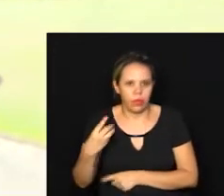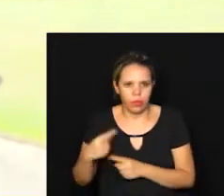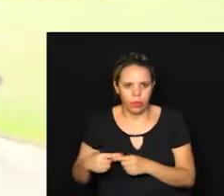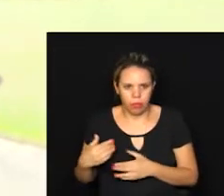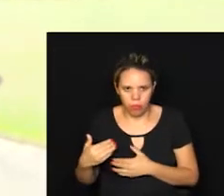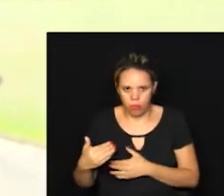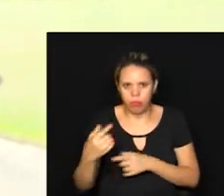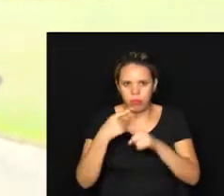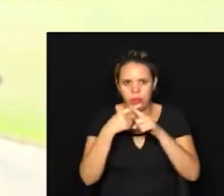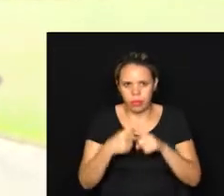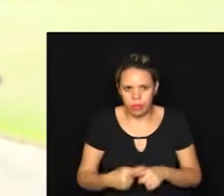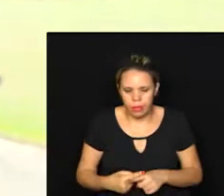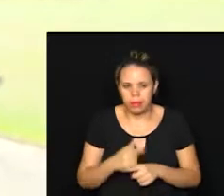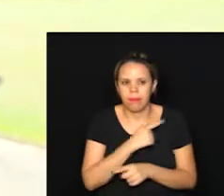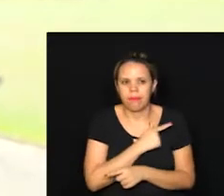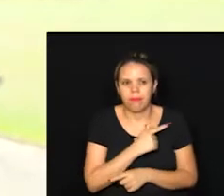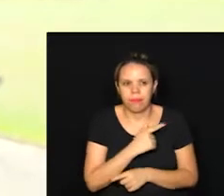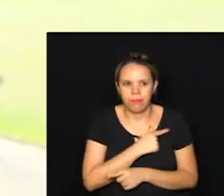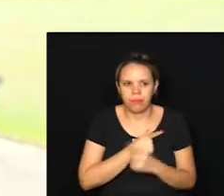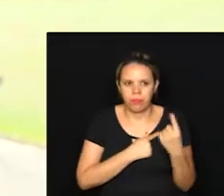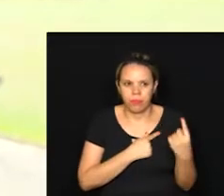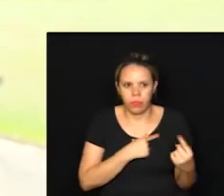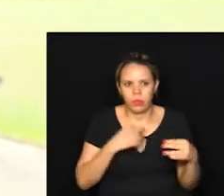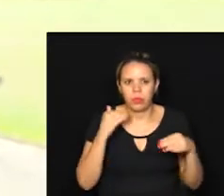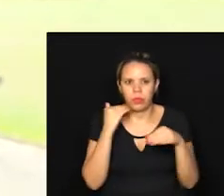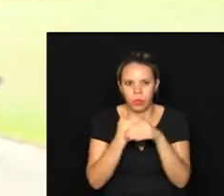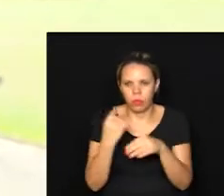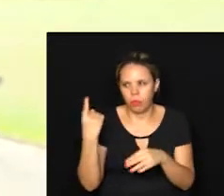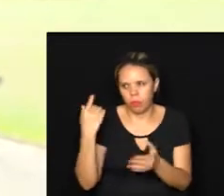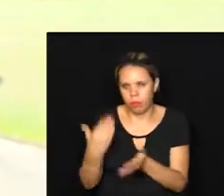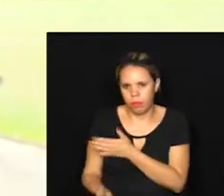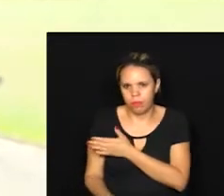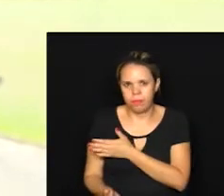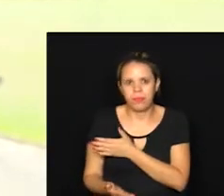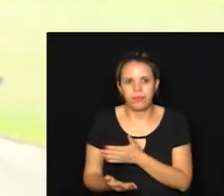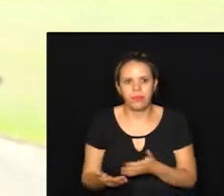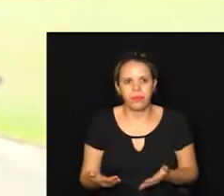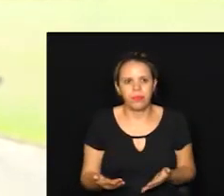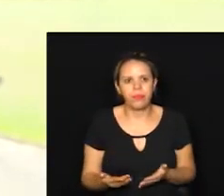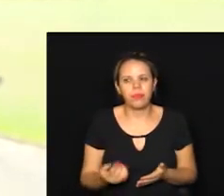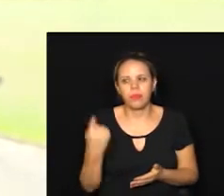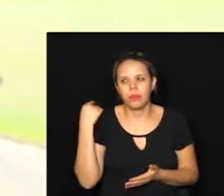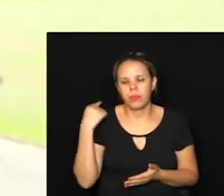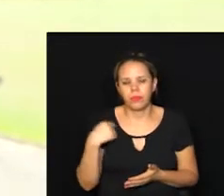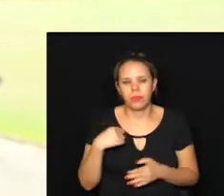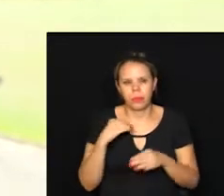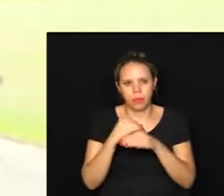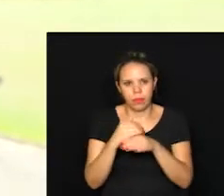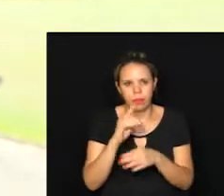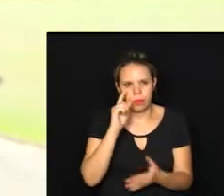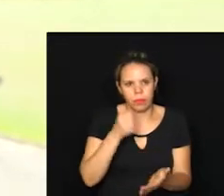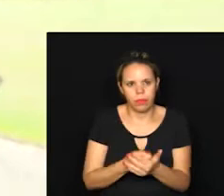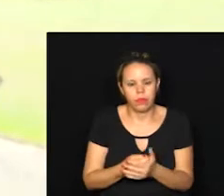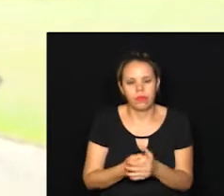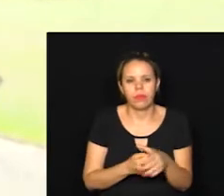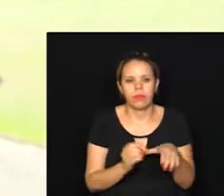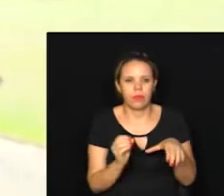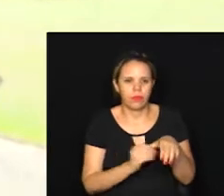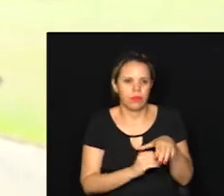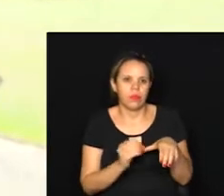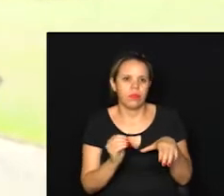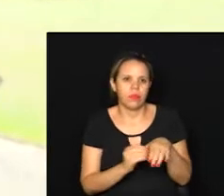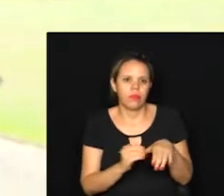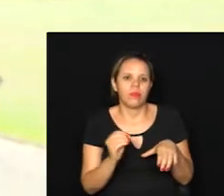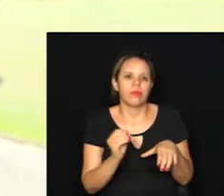do campeonato, o Guarani vinha de um empate e uma derrota. Naquela época o empate decidia nos pênaltis, esse